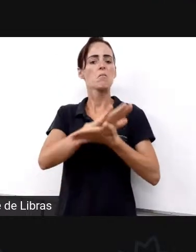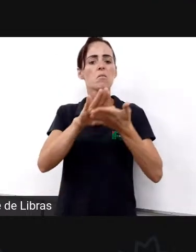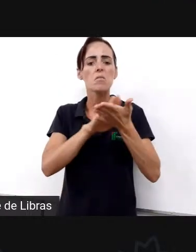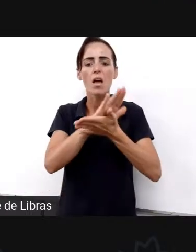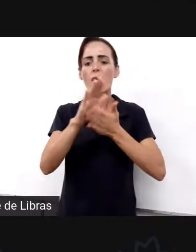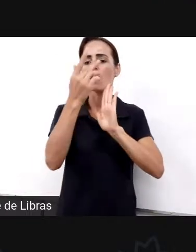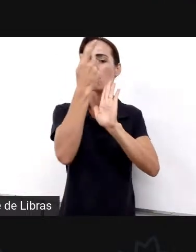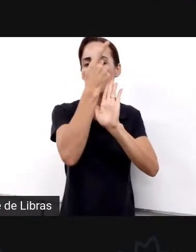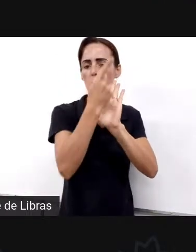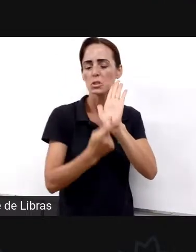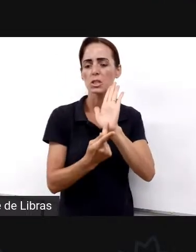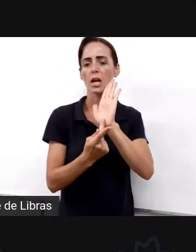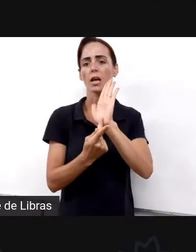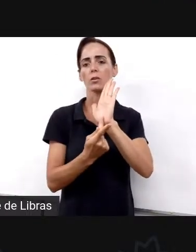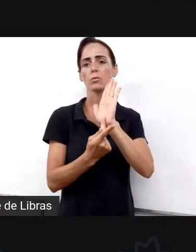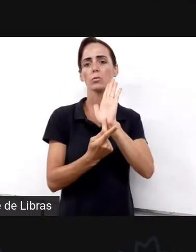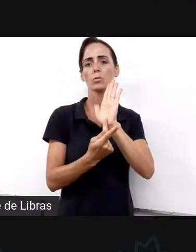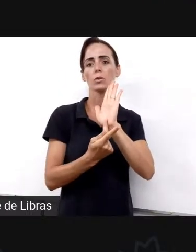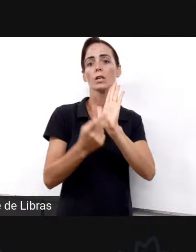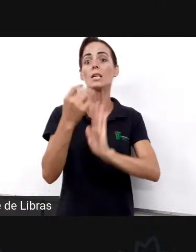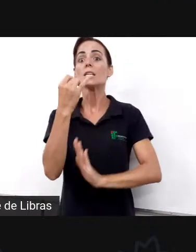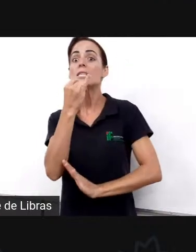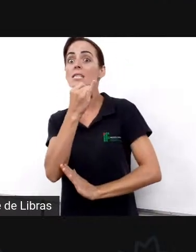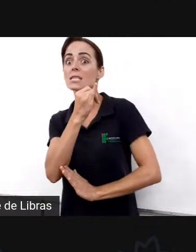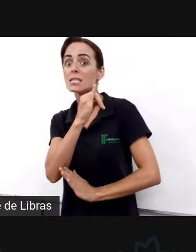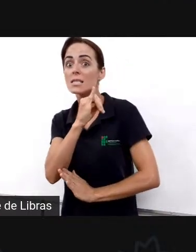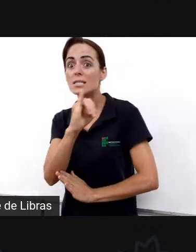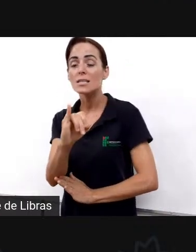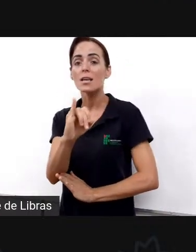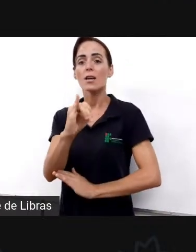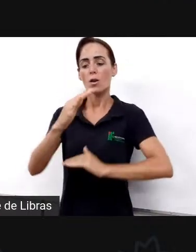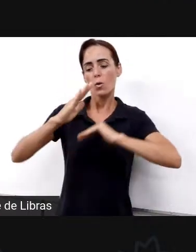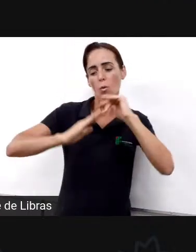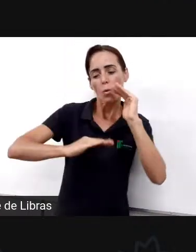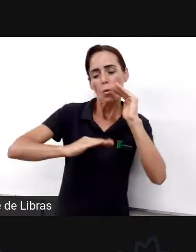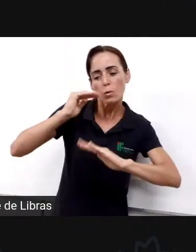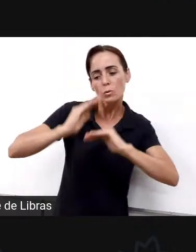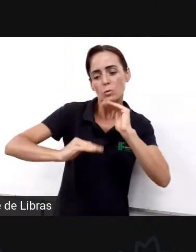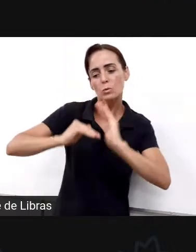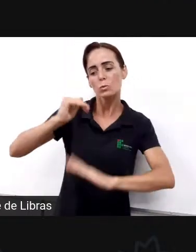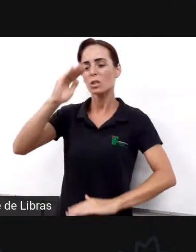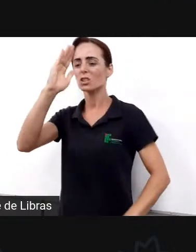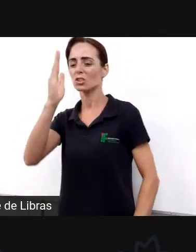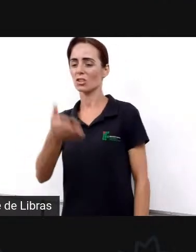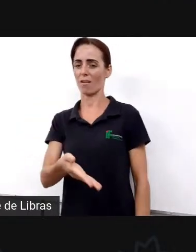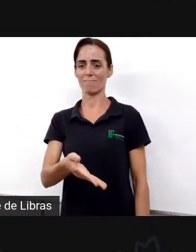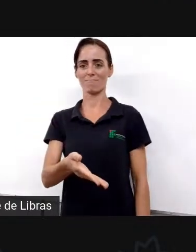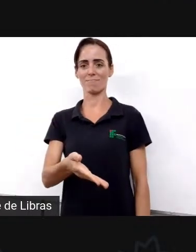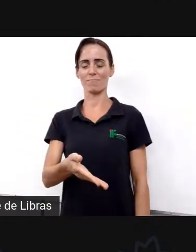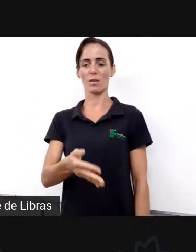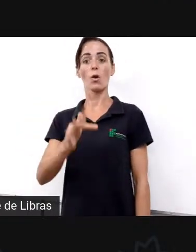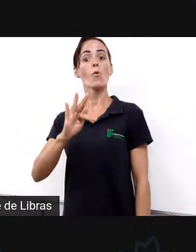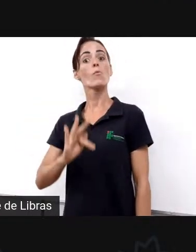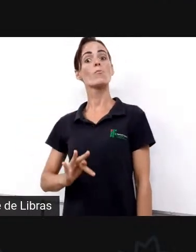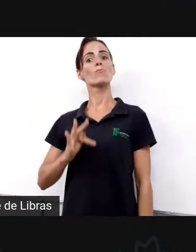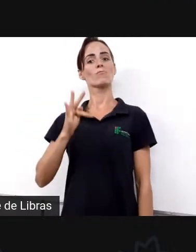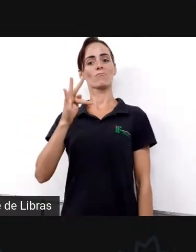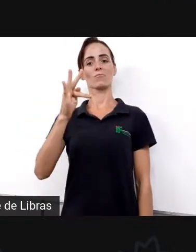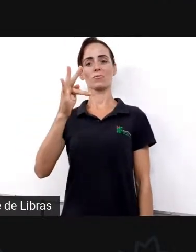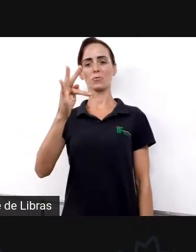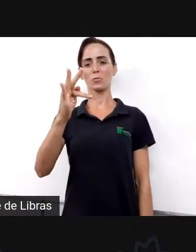viável se não começa a construir-se desde já. O futuro será o